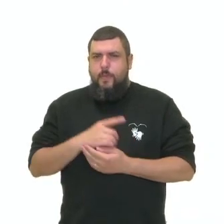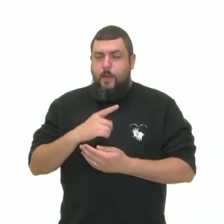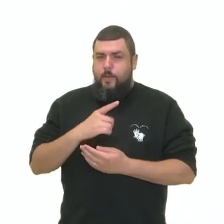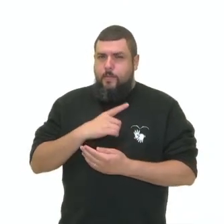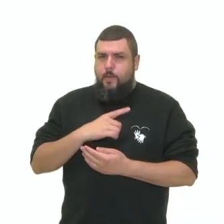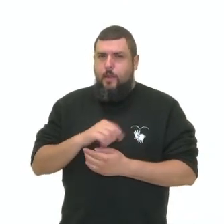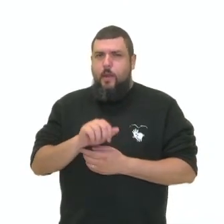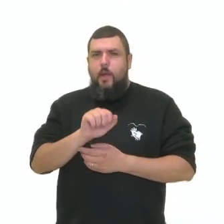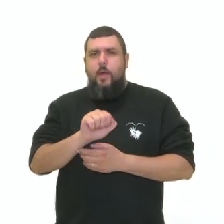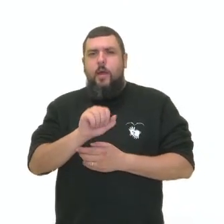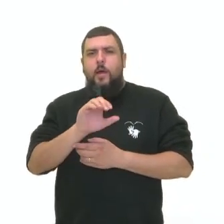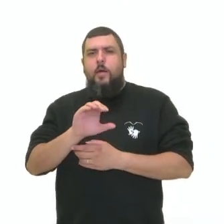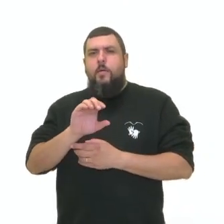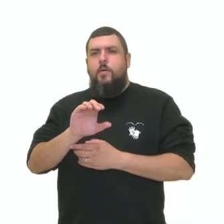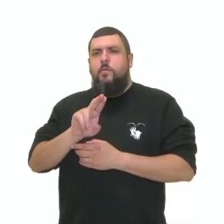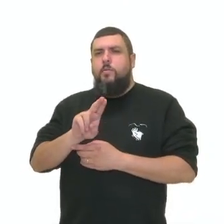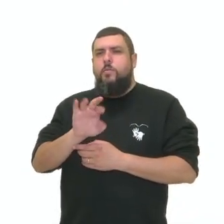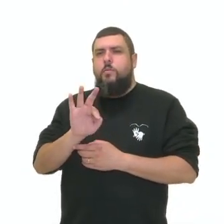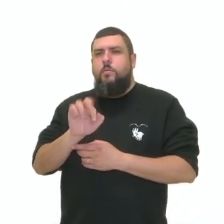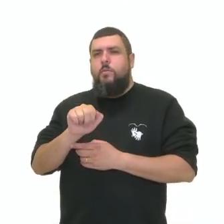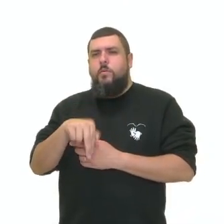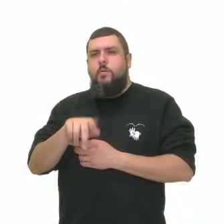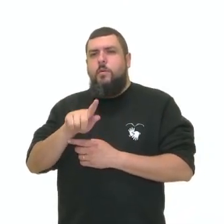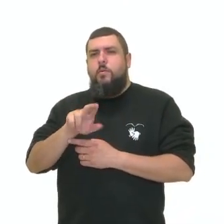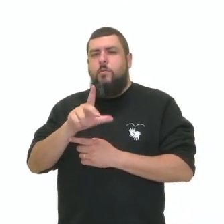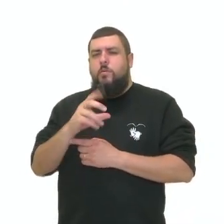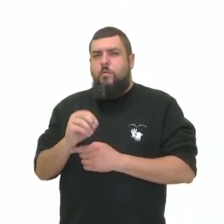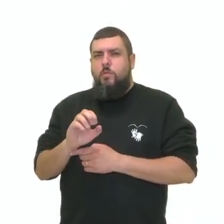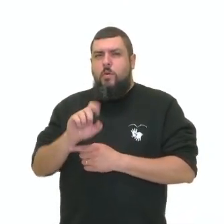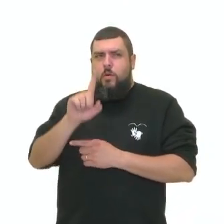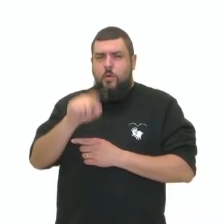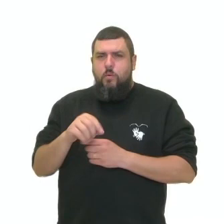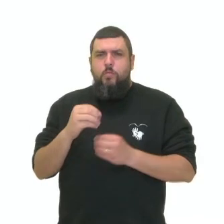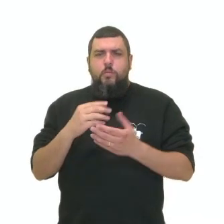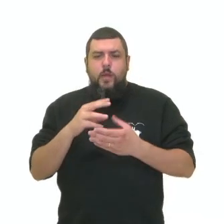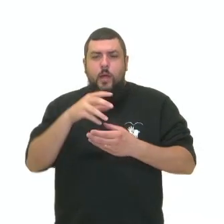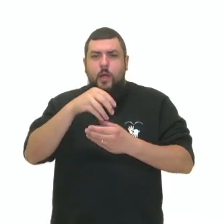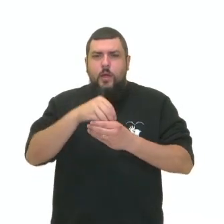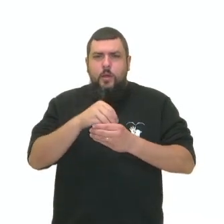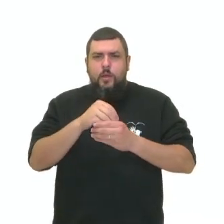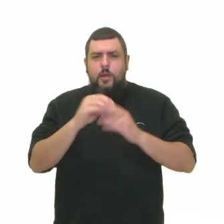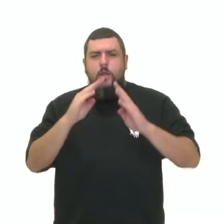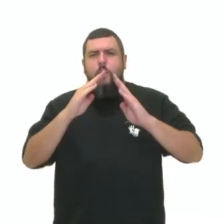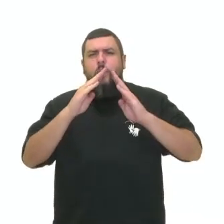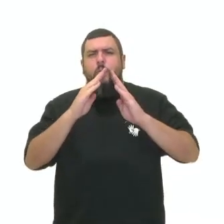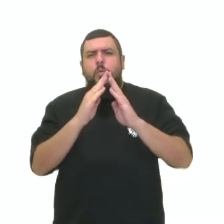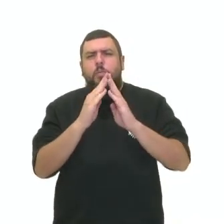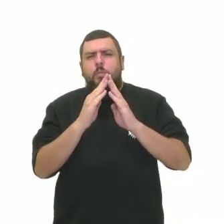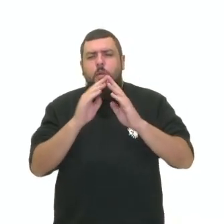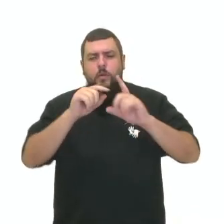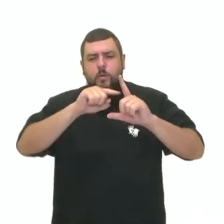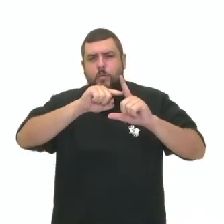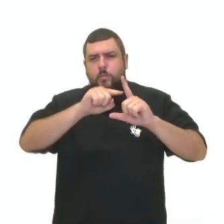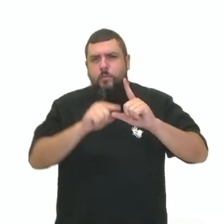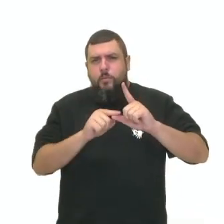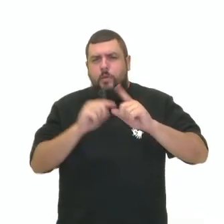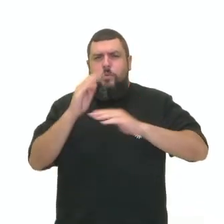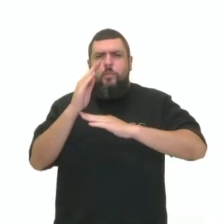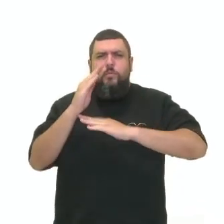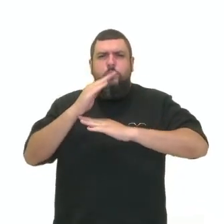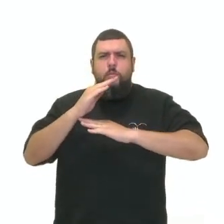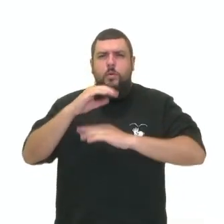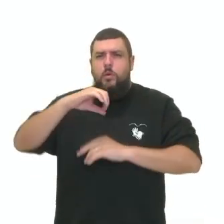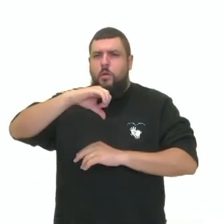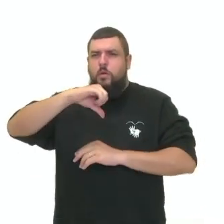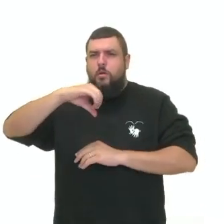a gente chama ele de acutângulo quando o quê? Quando esses três ângulos internos são agudos, são menores do que 90 graus, tá